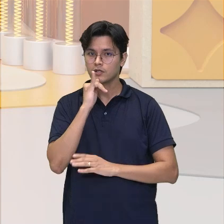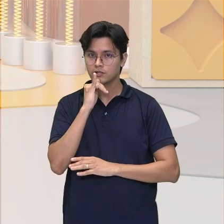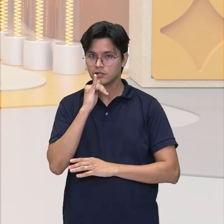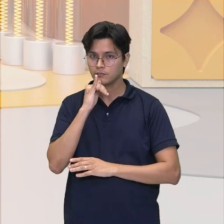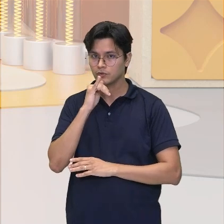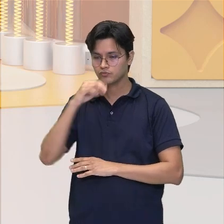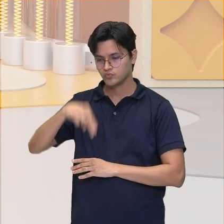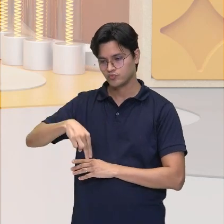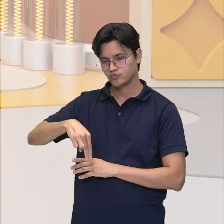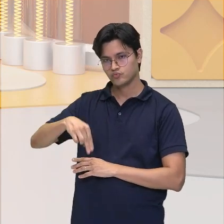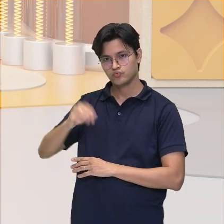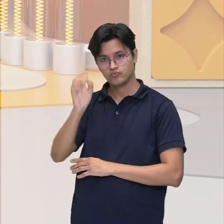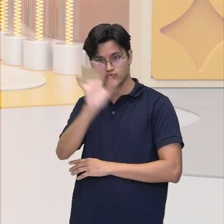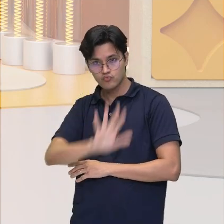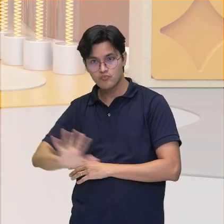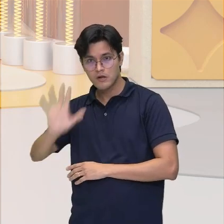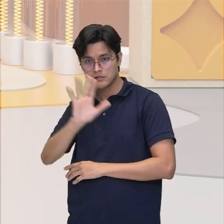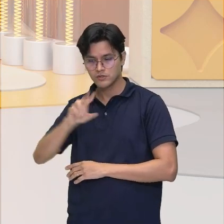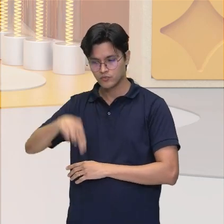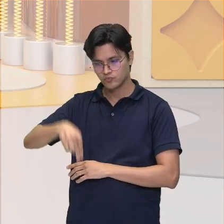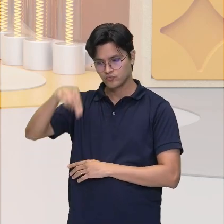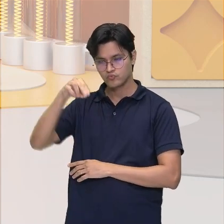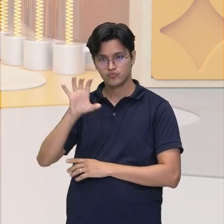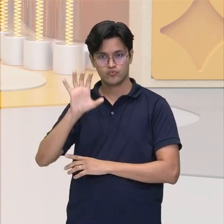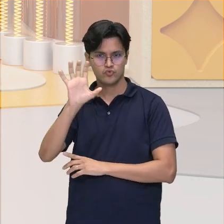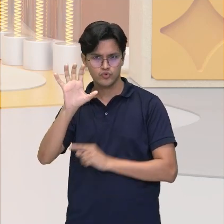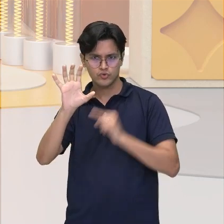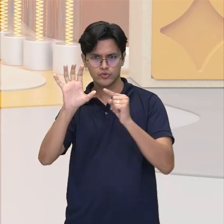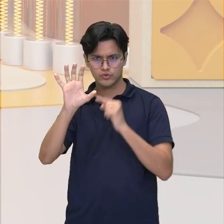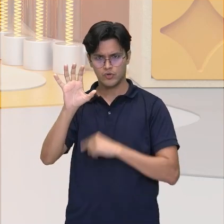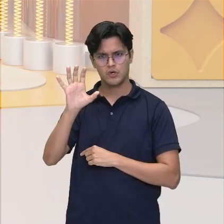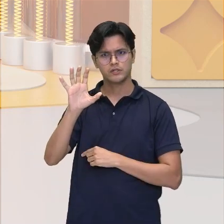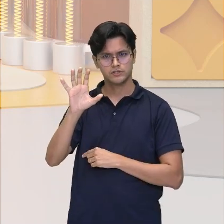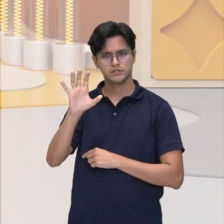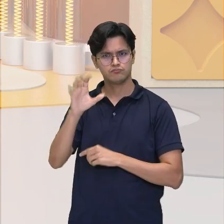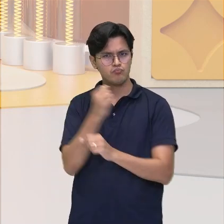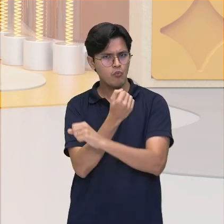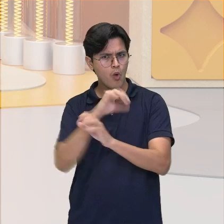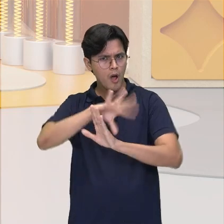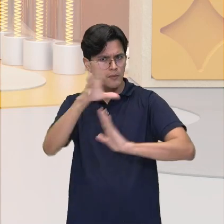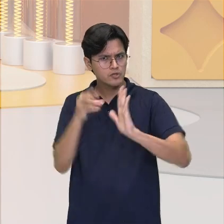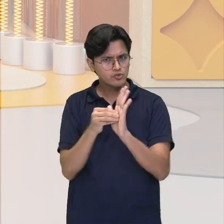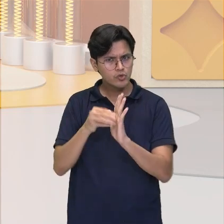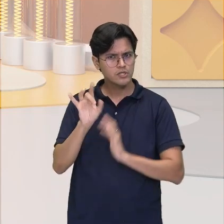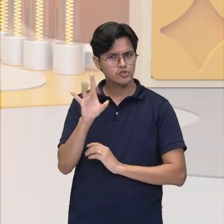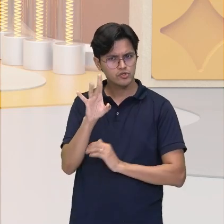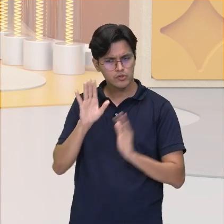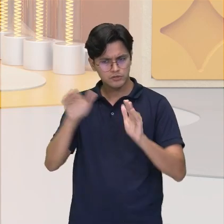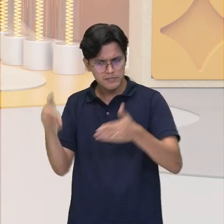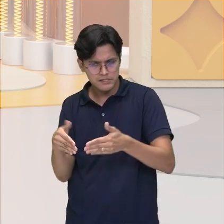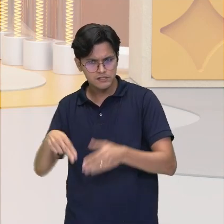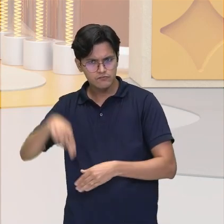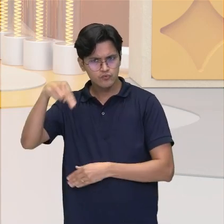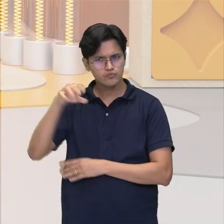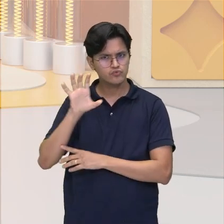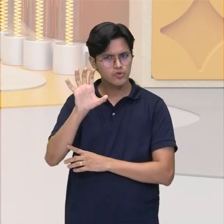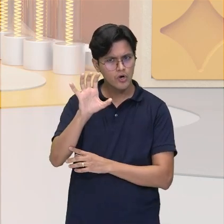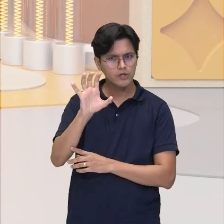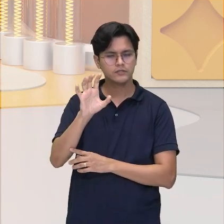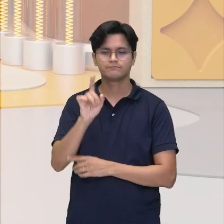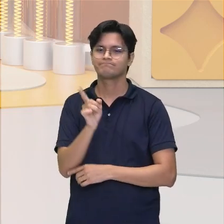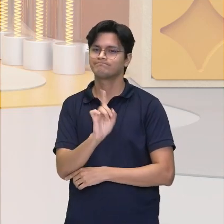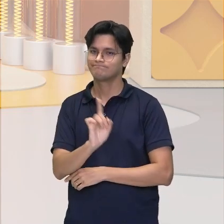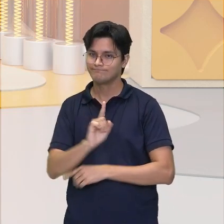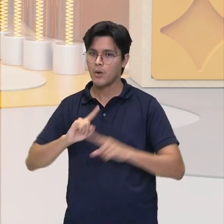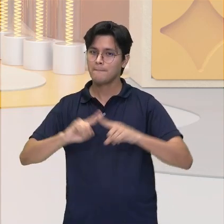né? Muitos acreditam que o bioma, a floresta amazônica, ele está apenas na região norte, nos estados que compõem a região, mas ele